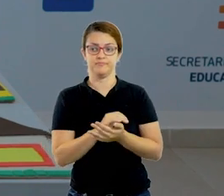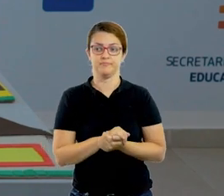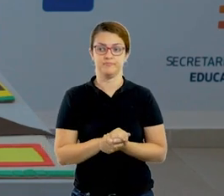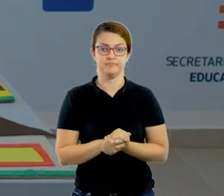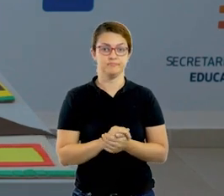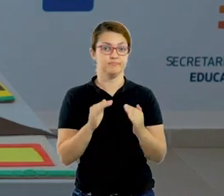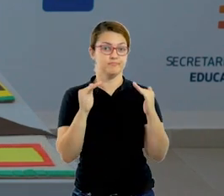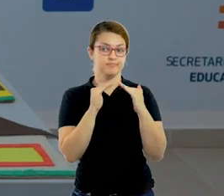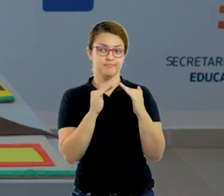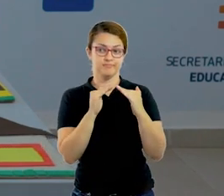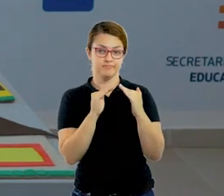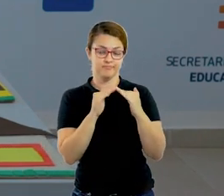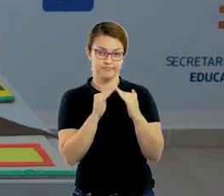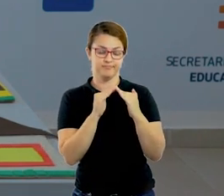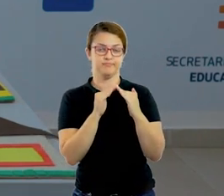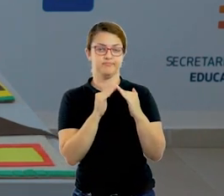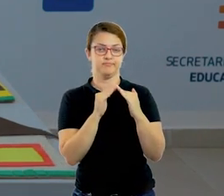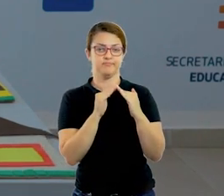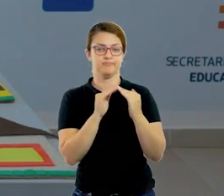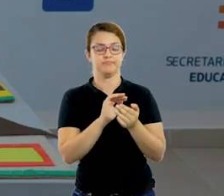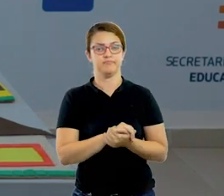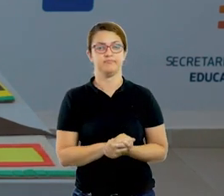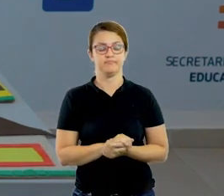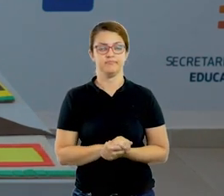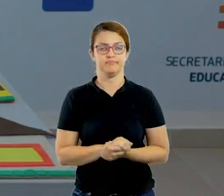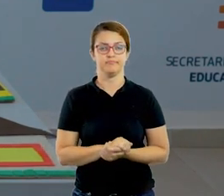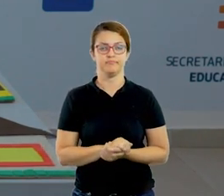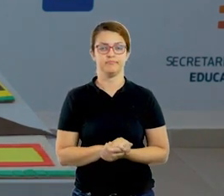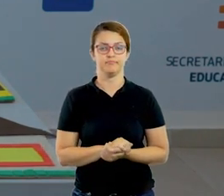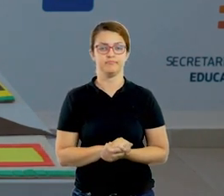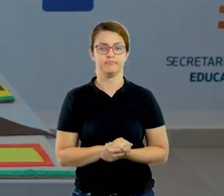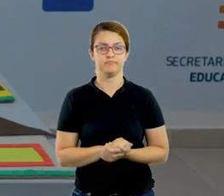lá, A Casa, Vinícius de Moraes.